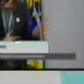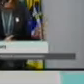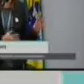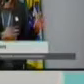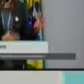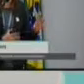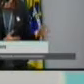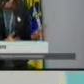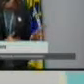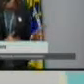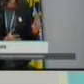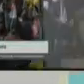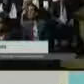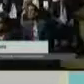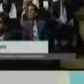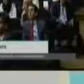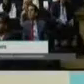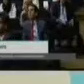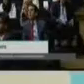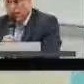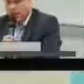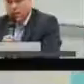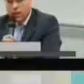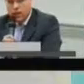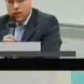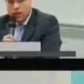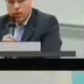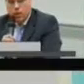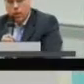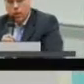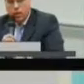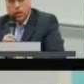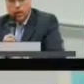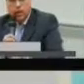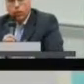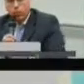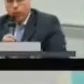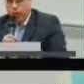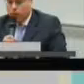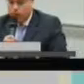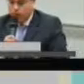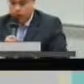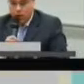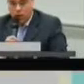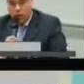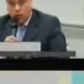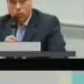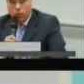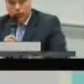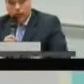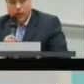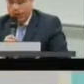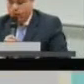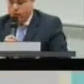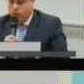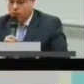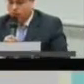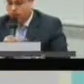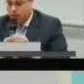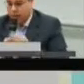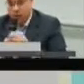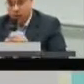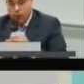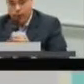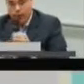Frente Parlamentar, deixar de registrar as preocupações. O ministro Ricardo Barros foi muito feliz quando